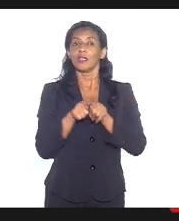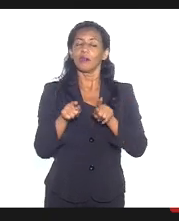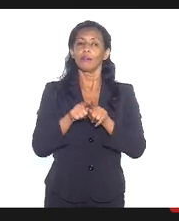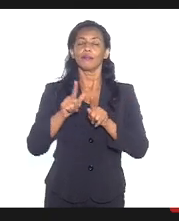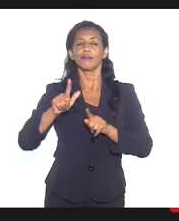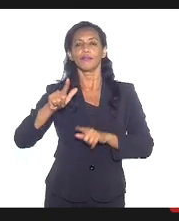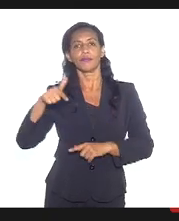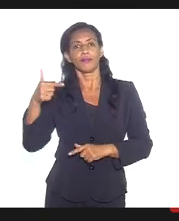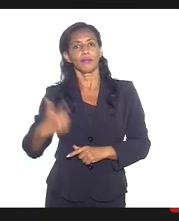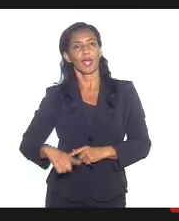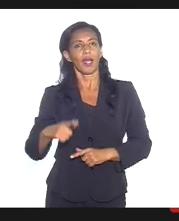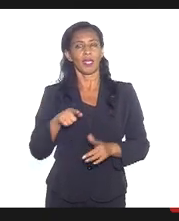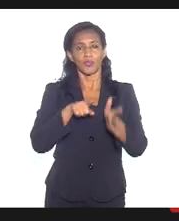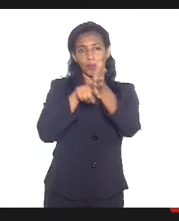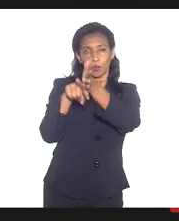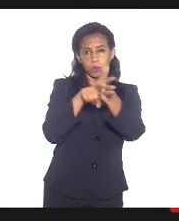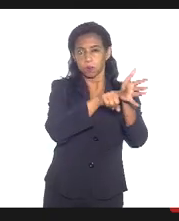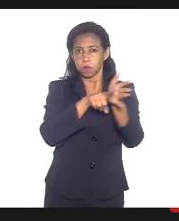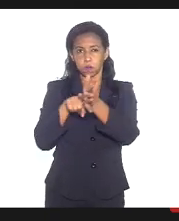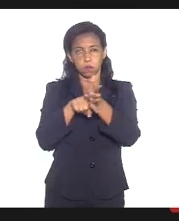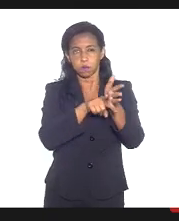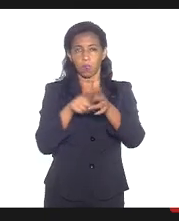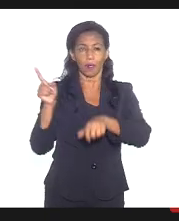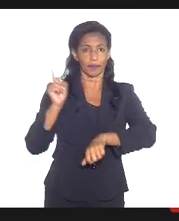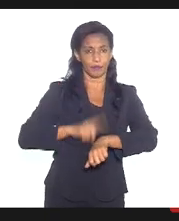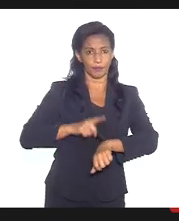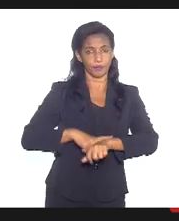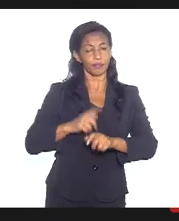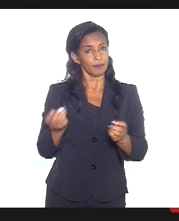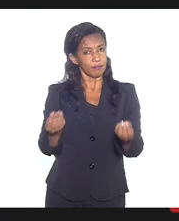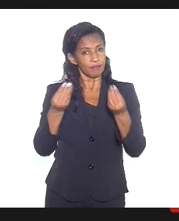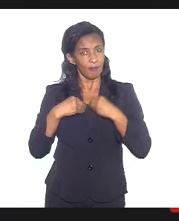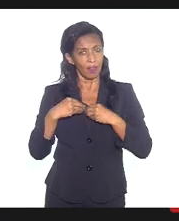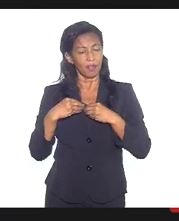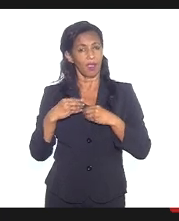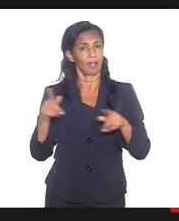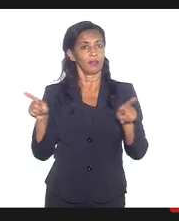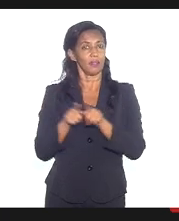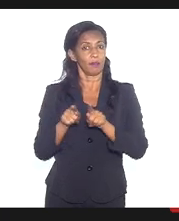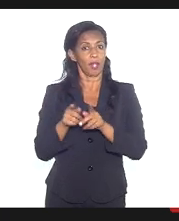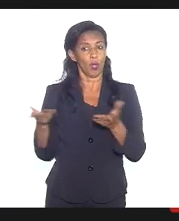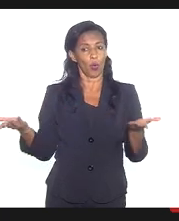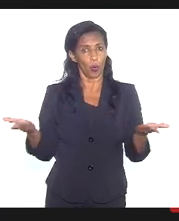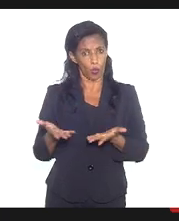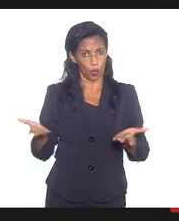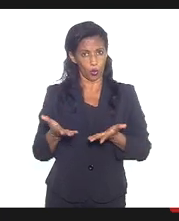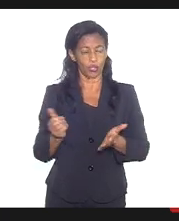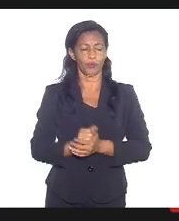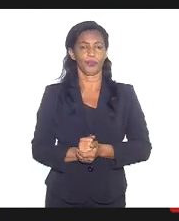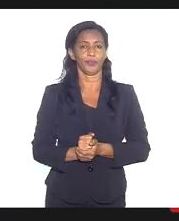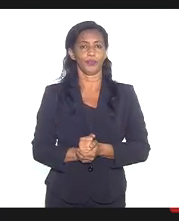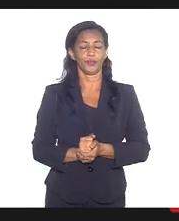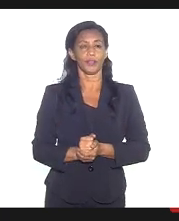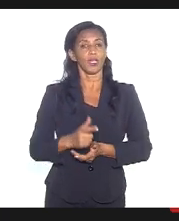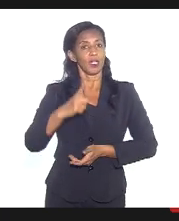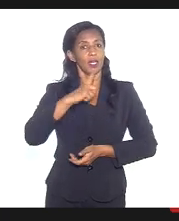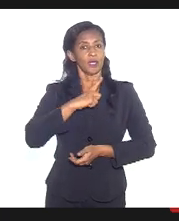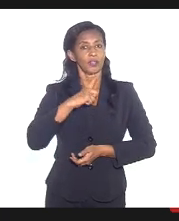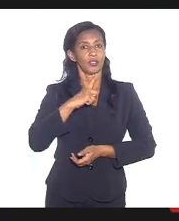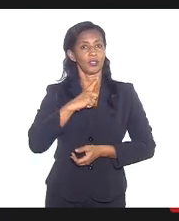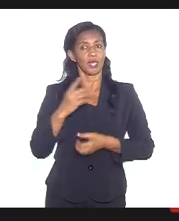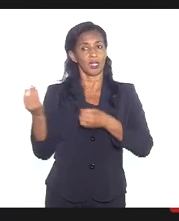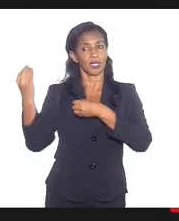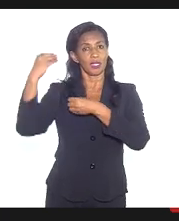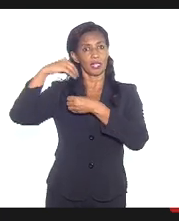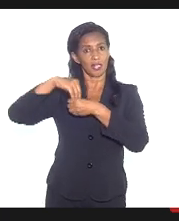fazer esse monitoramento automático, vai permitir também, hoje, né, a partir agora desse sistema, que a gente tenha isso dentro do